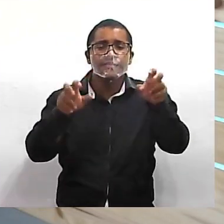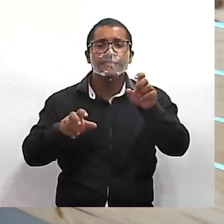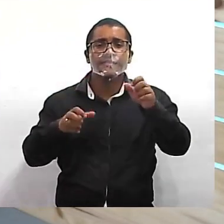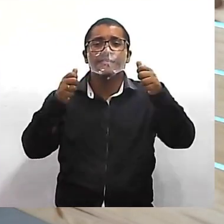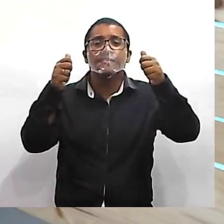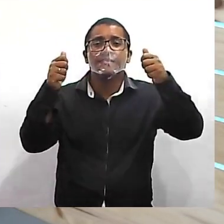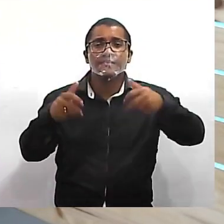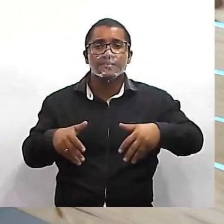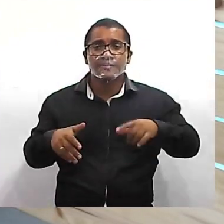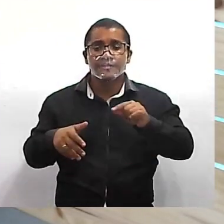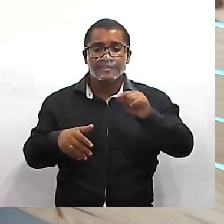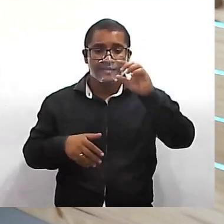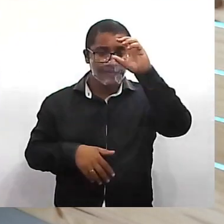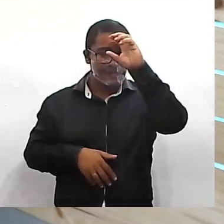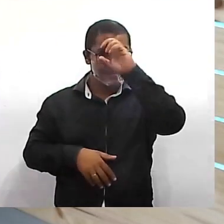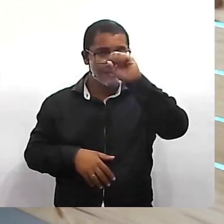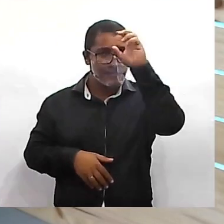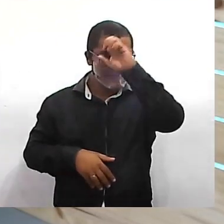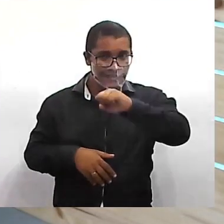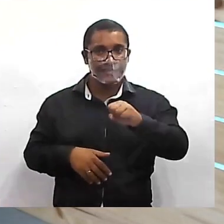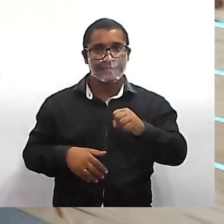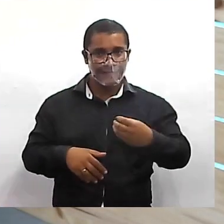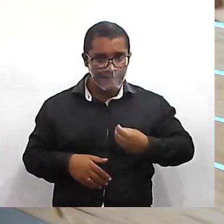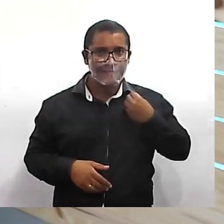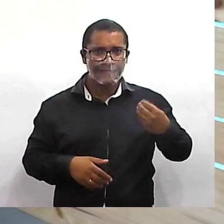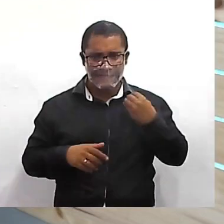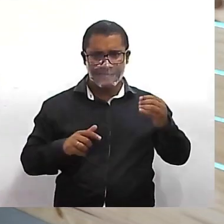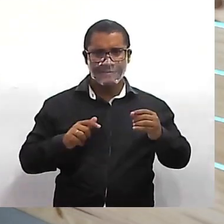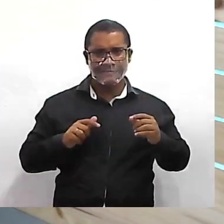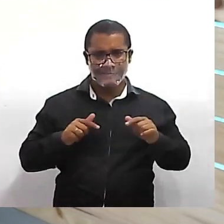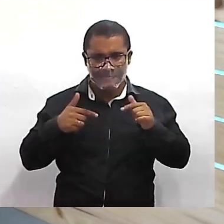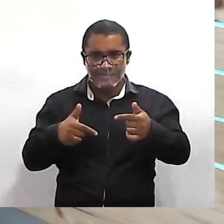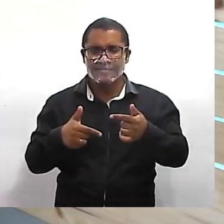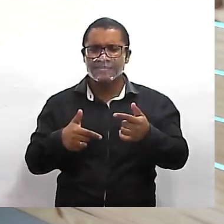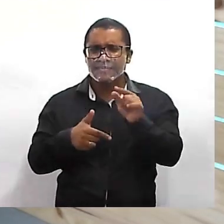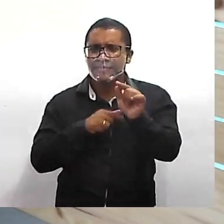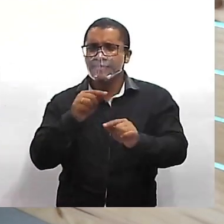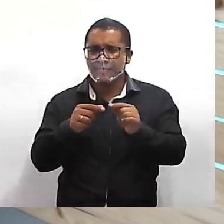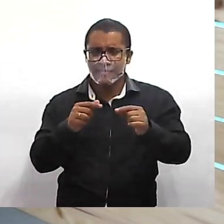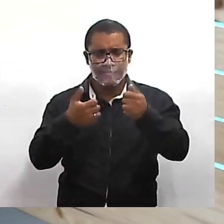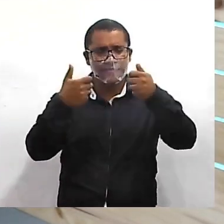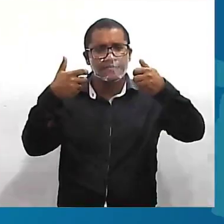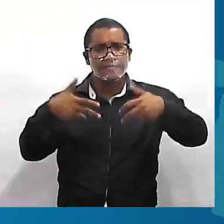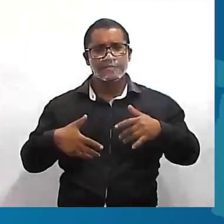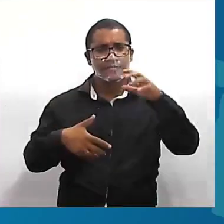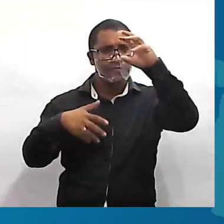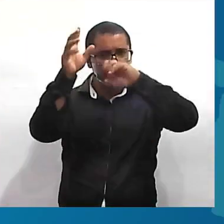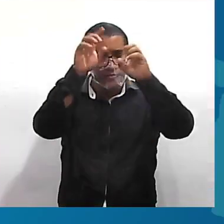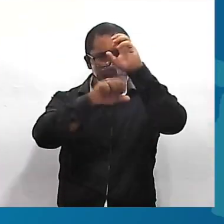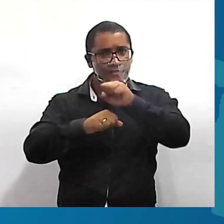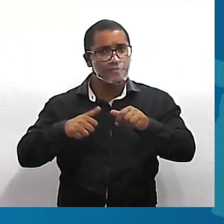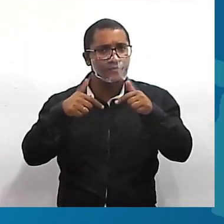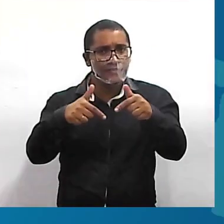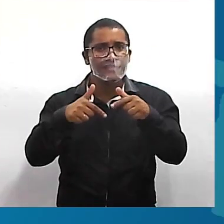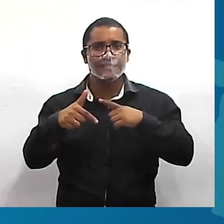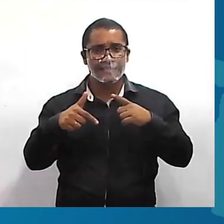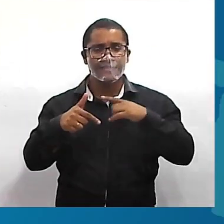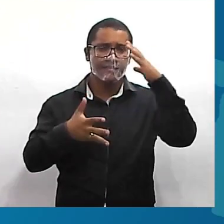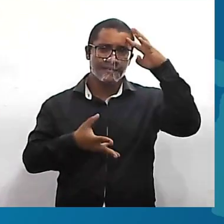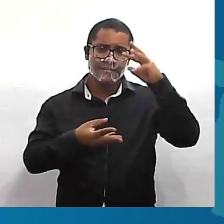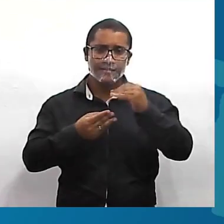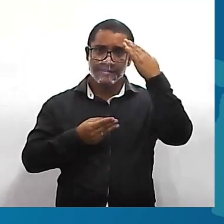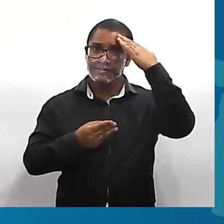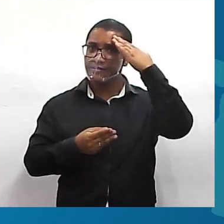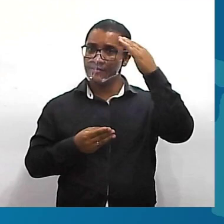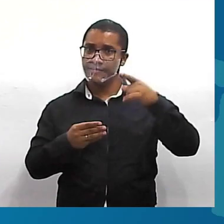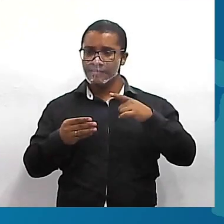sobre aprendizagem ativa, né? E falar sobre aprendizagem ativa, tendo ciência que eu tenho aí